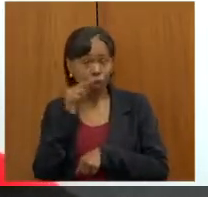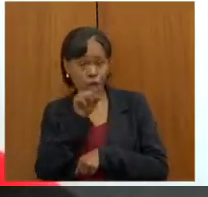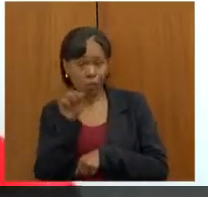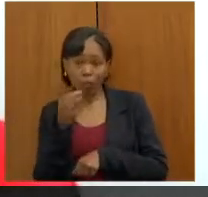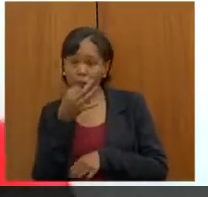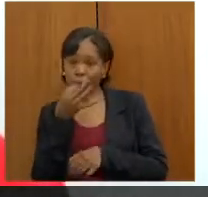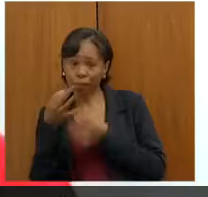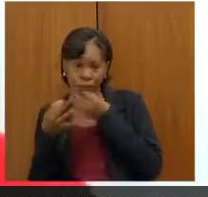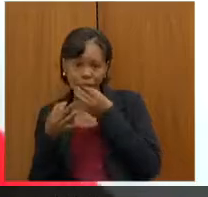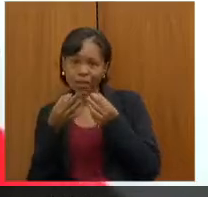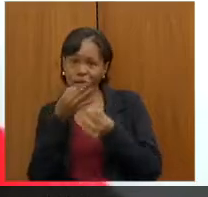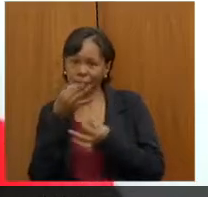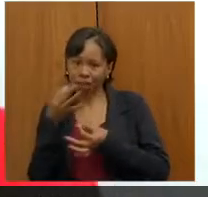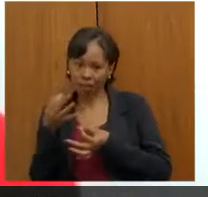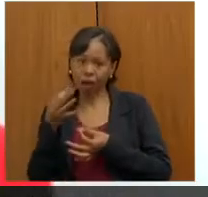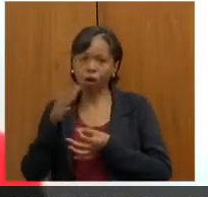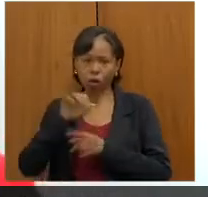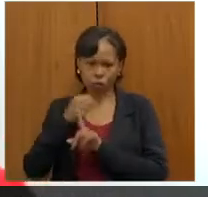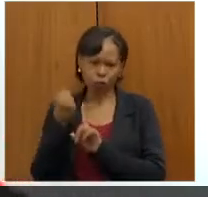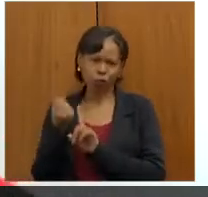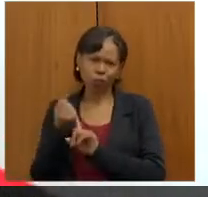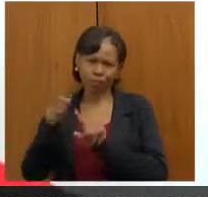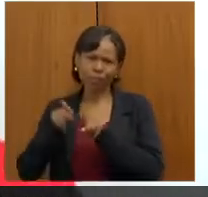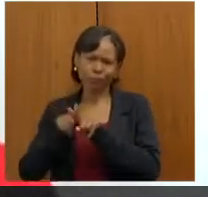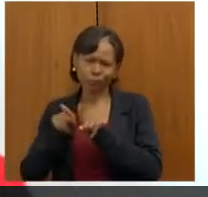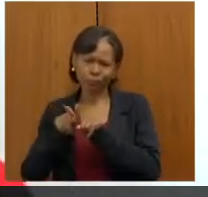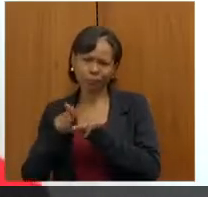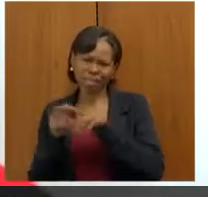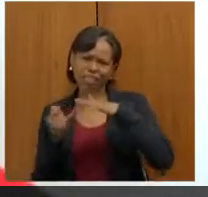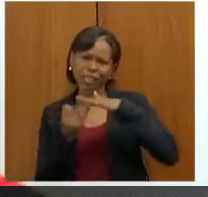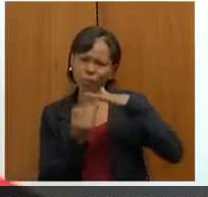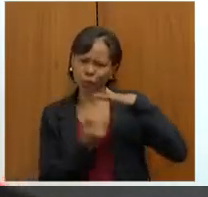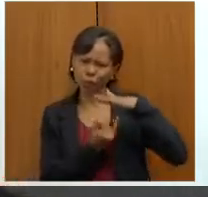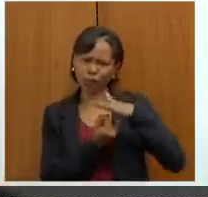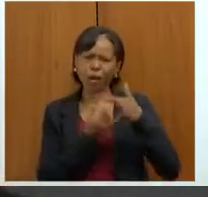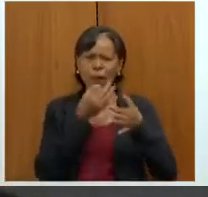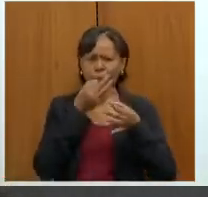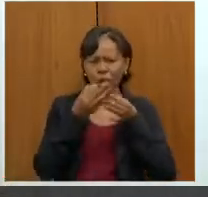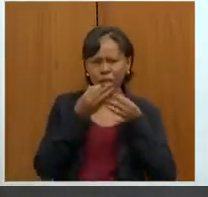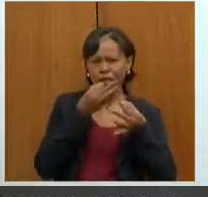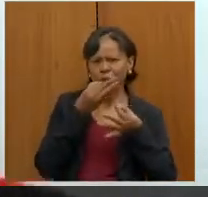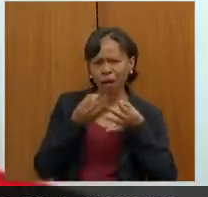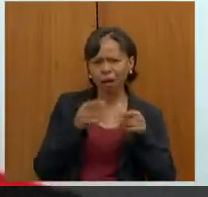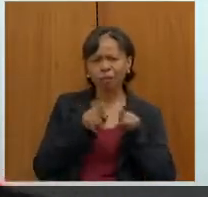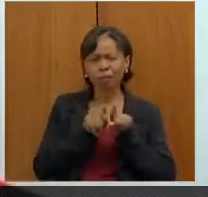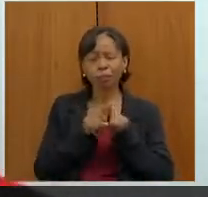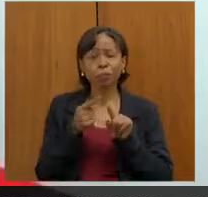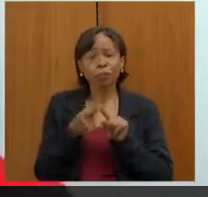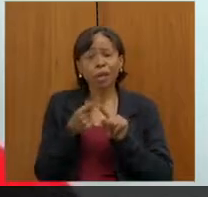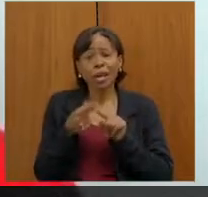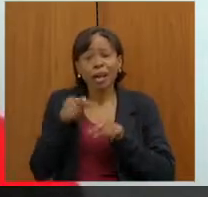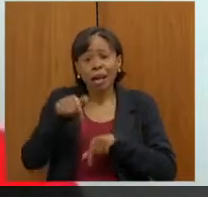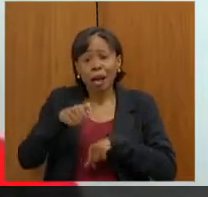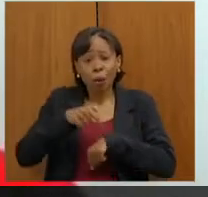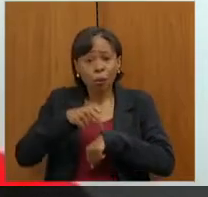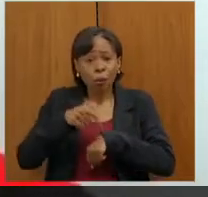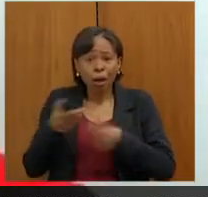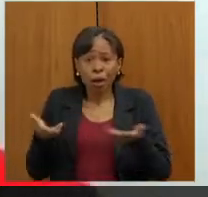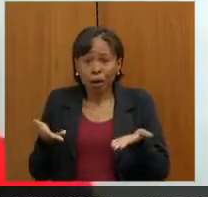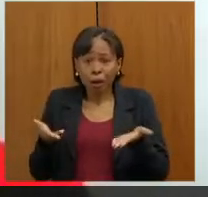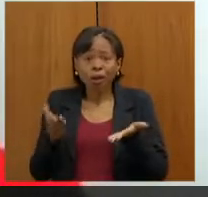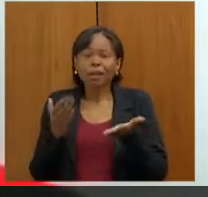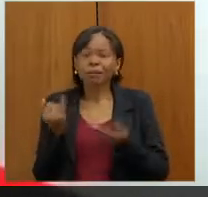não estão no Parlamento mas estando a sociedade nas instituições enfim o que é um momento muito importante mesmo da gente